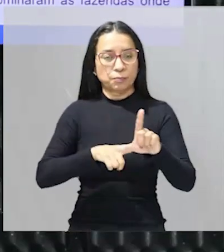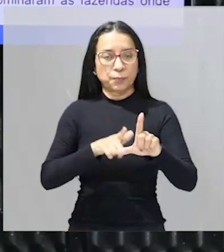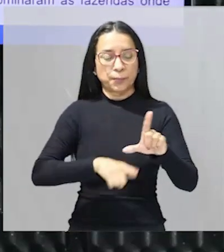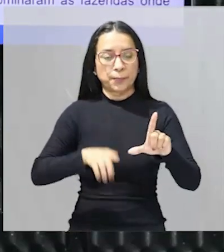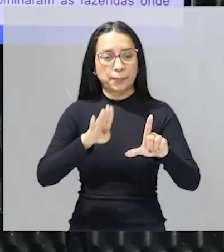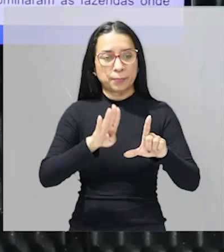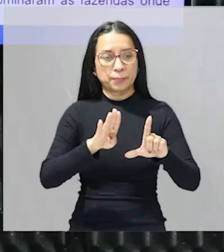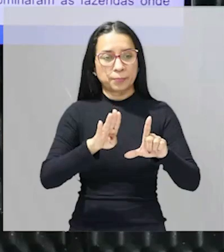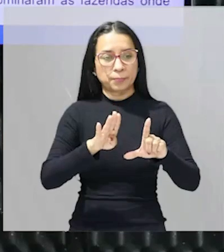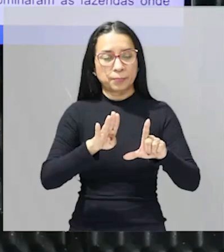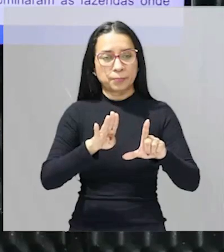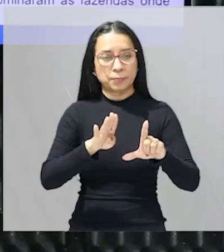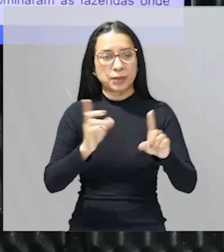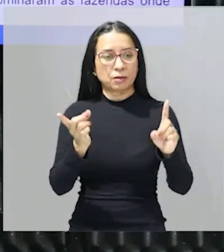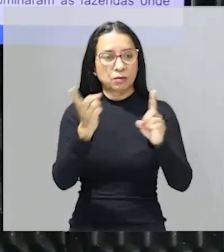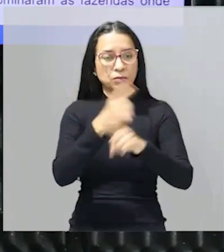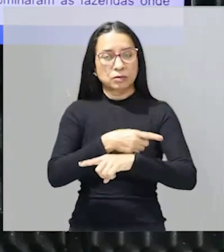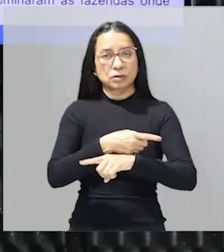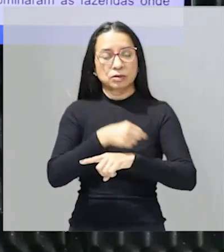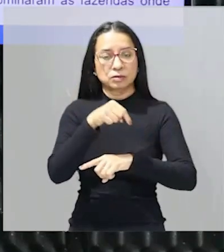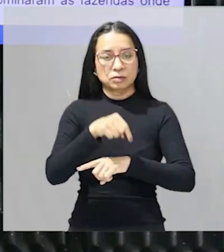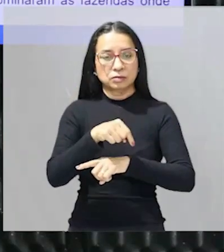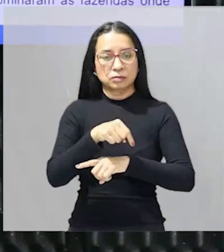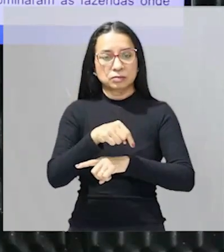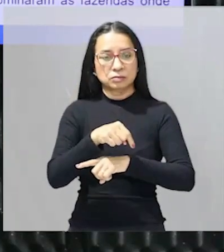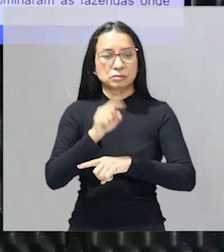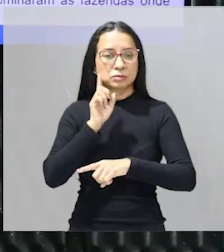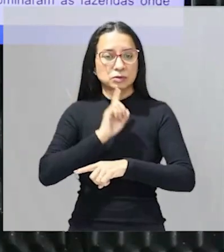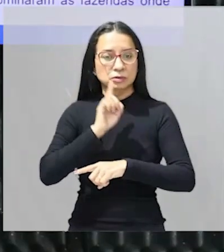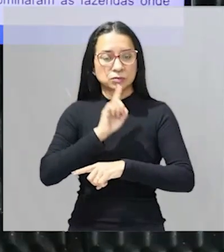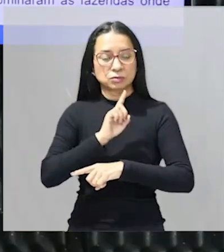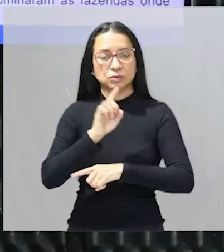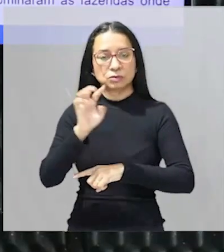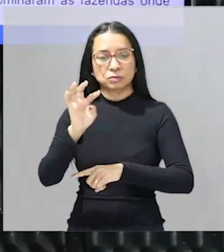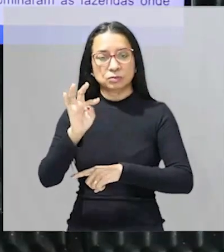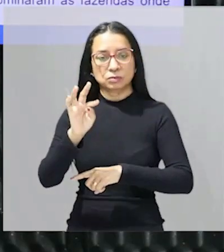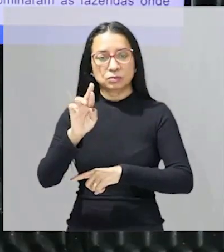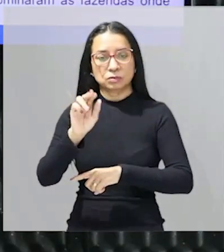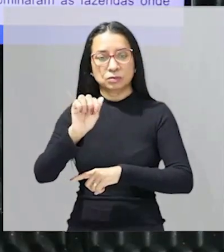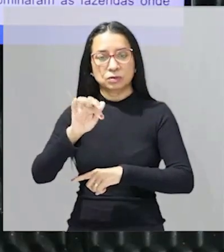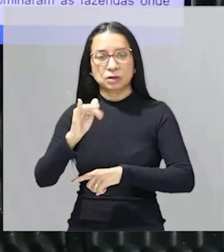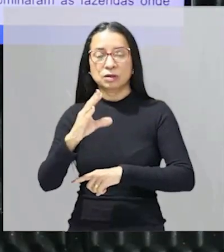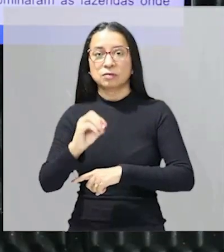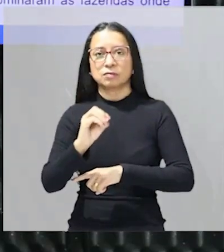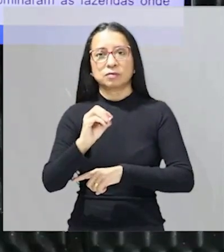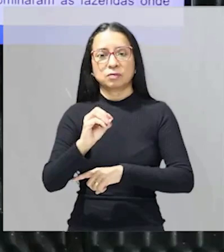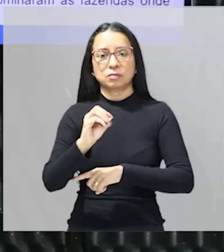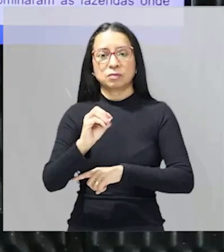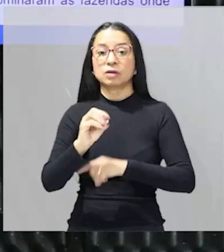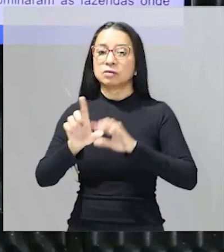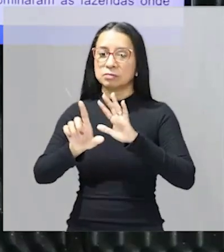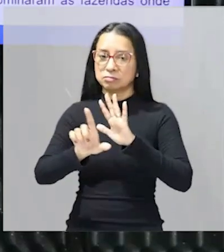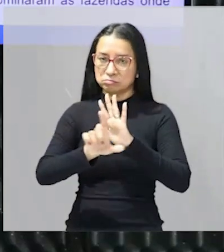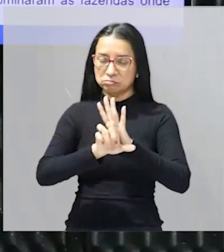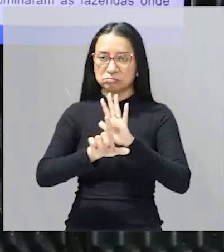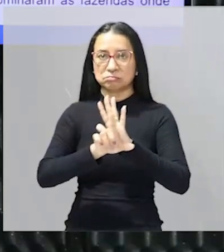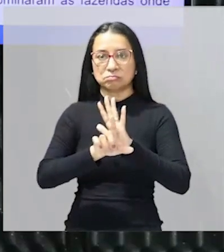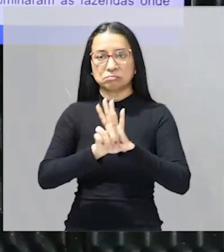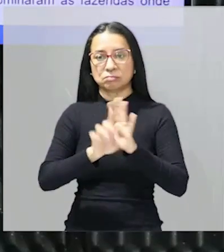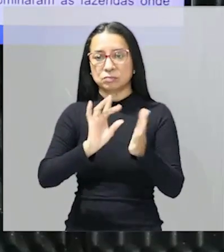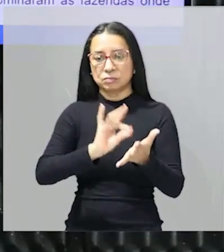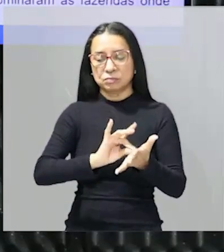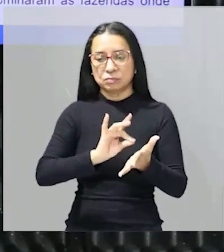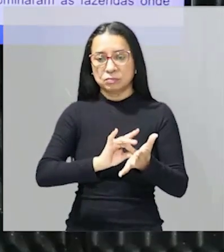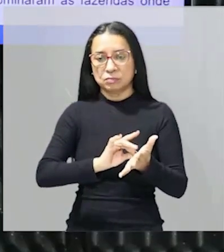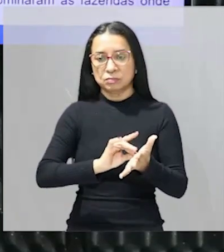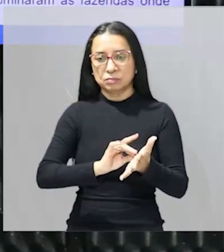contrário, o tráfico era legal nos Estados Unidos. Observe que, pelo menos, até antes da independência, você tem